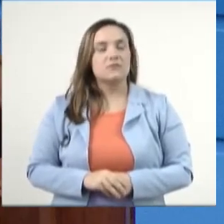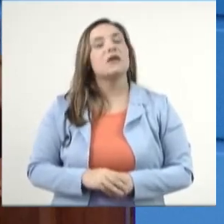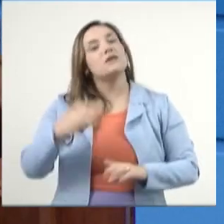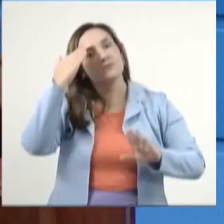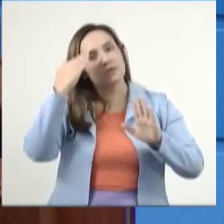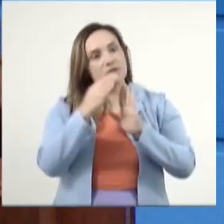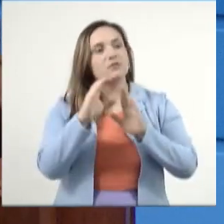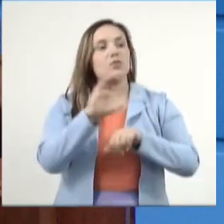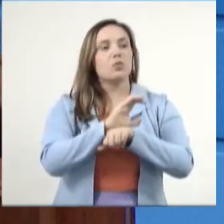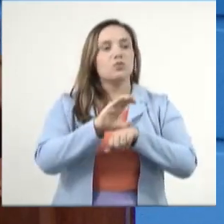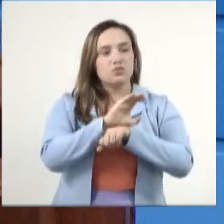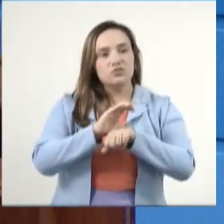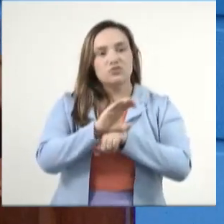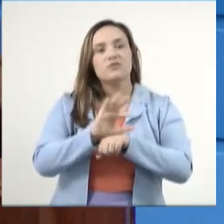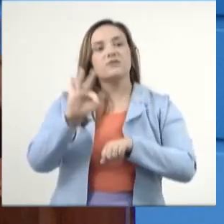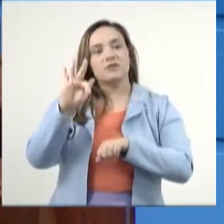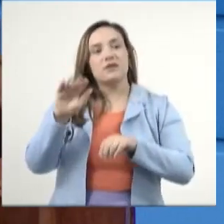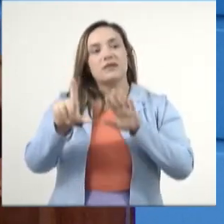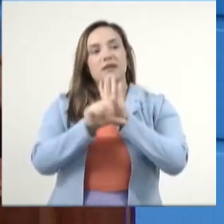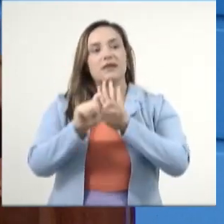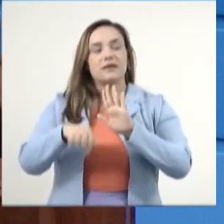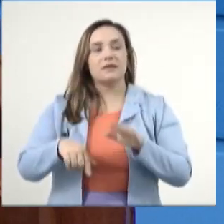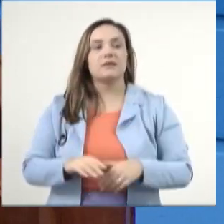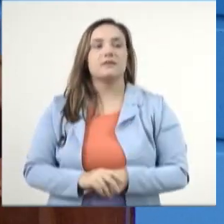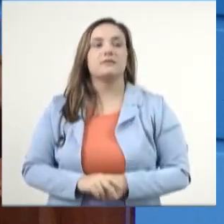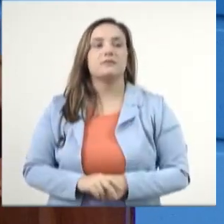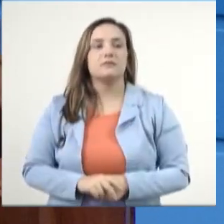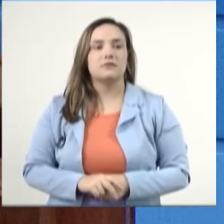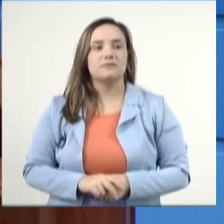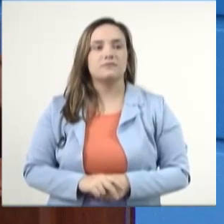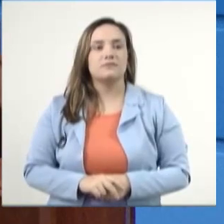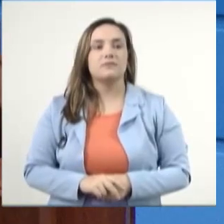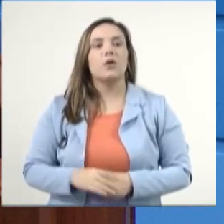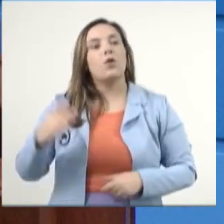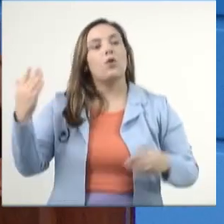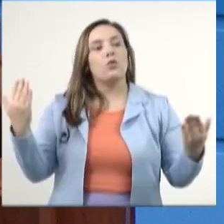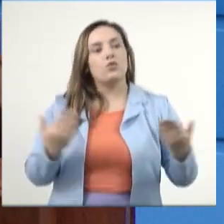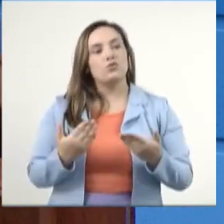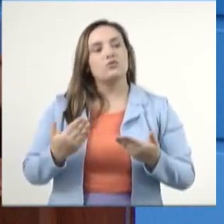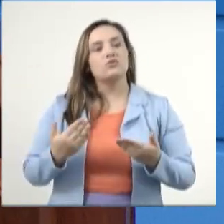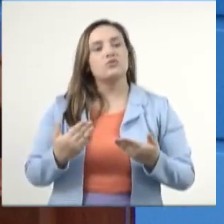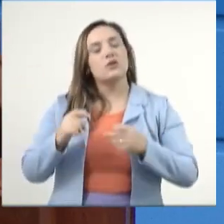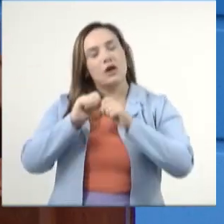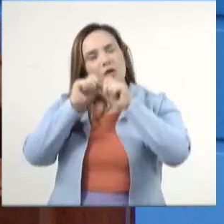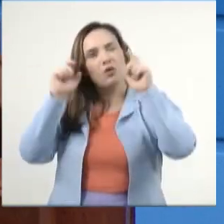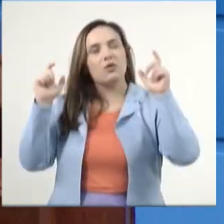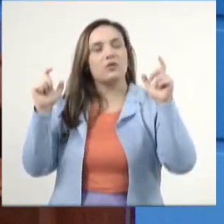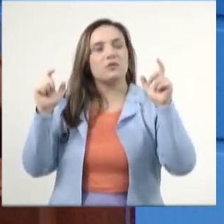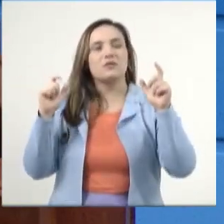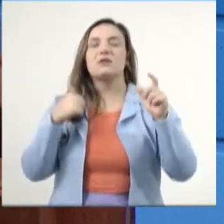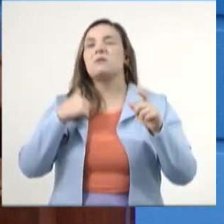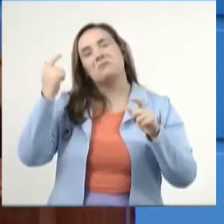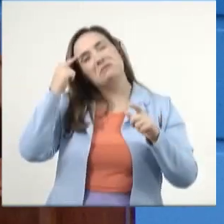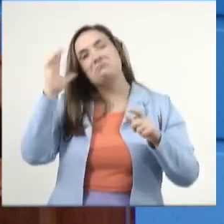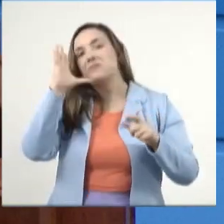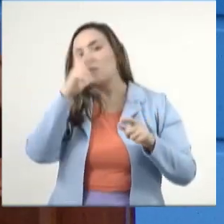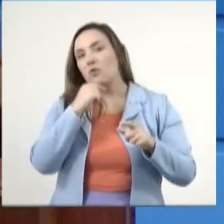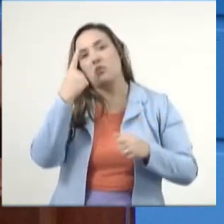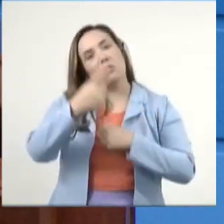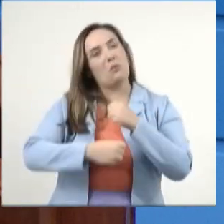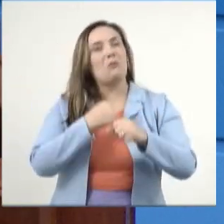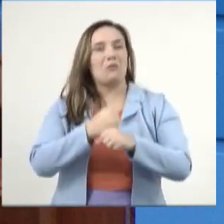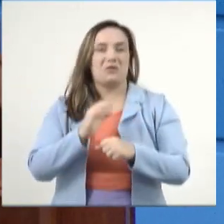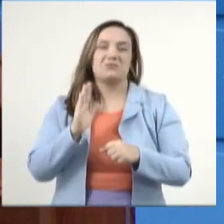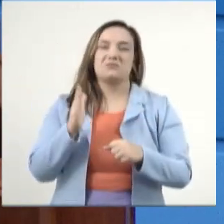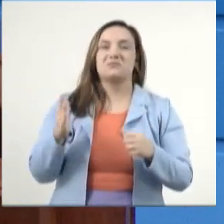Constituição e as leis desse país. Então, hoje nós amanhecemos assistindo, eu acho até que demorou um ano